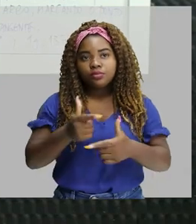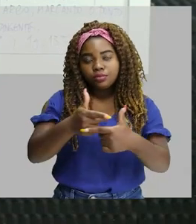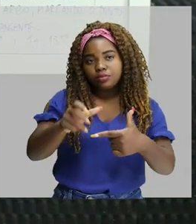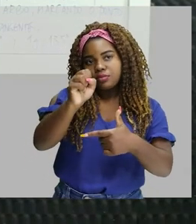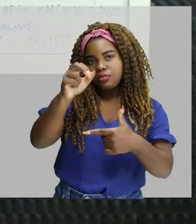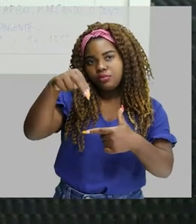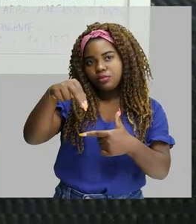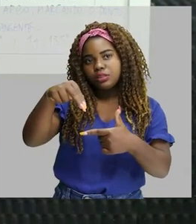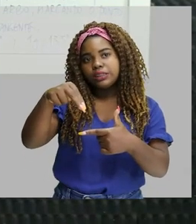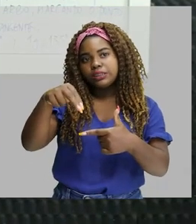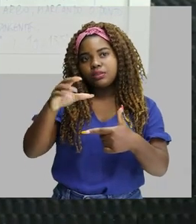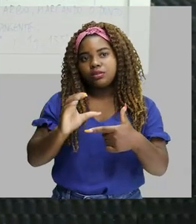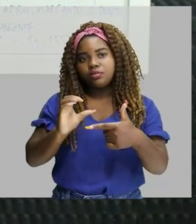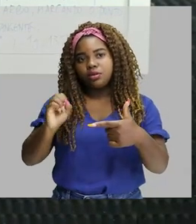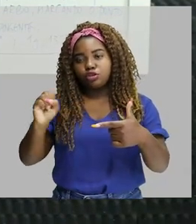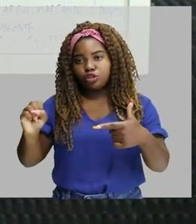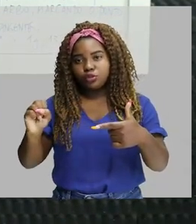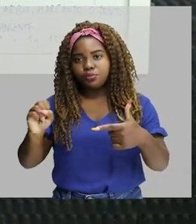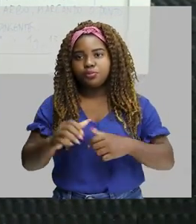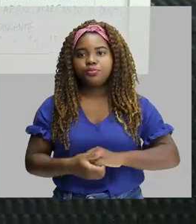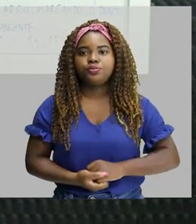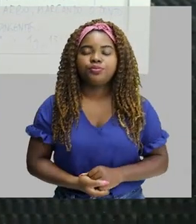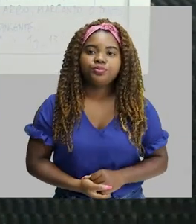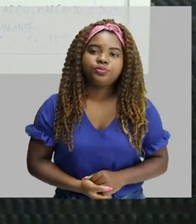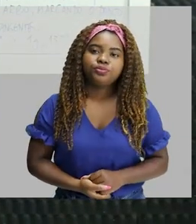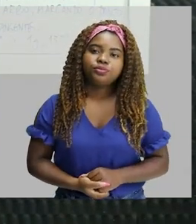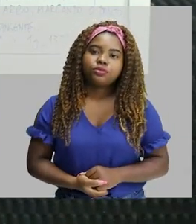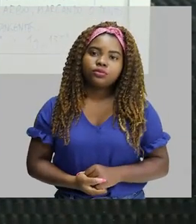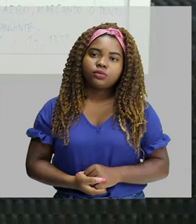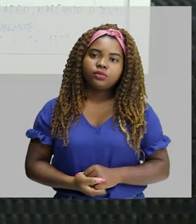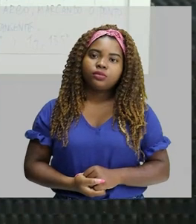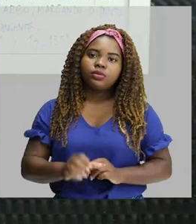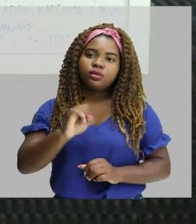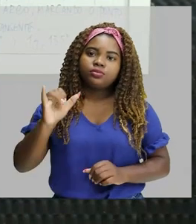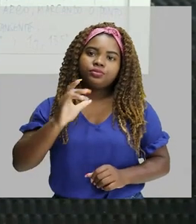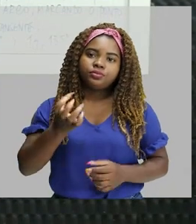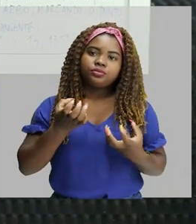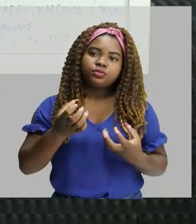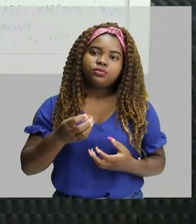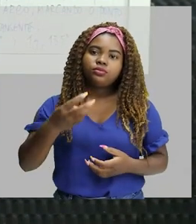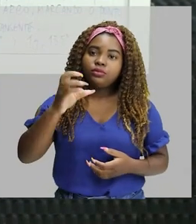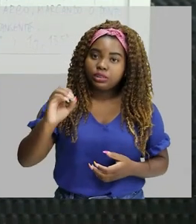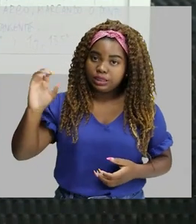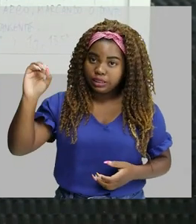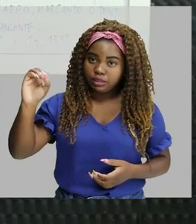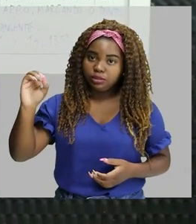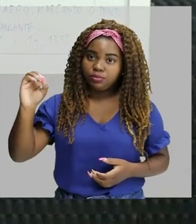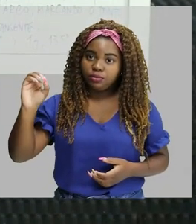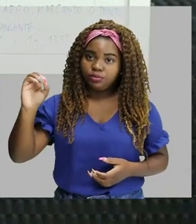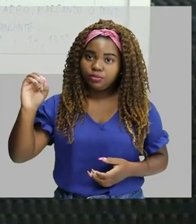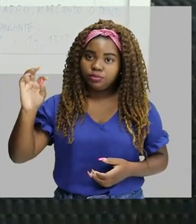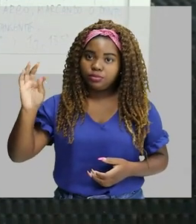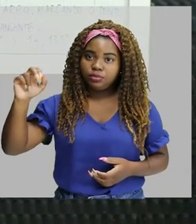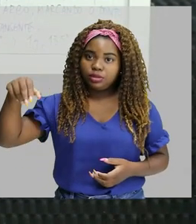valor do seno pelo cosseno tranquilamente tá se eu quero saber por exemplo a tangente de 30 nós fizemos isso aqui